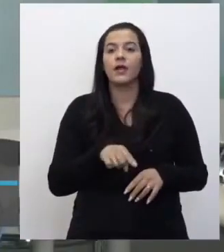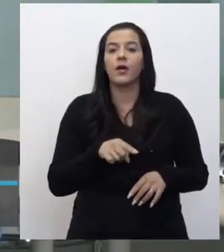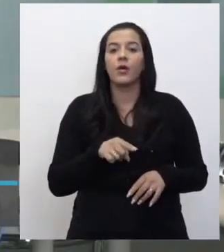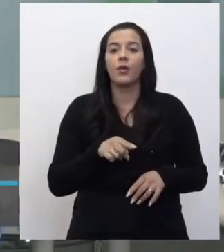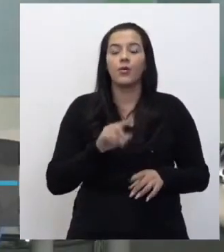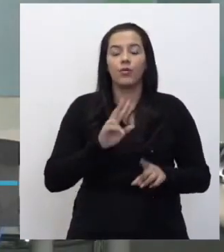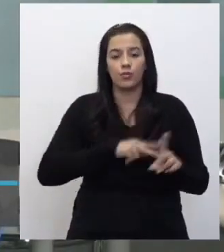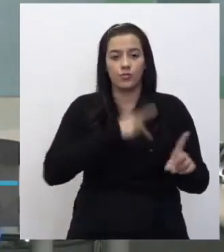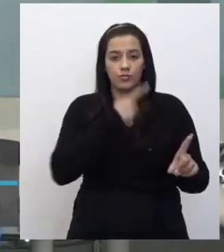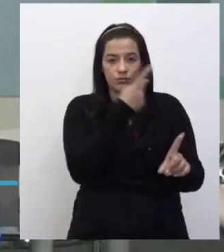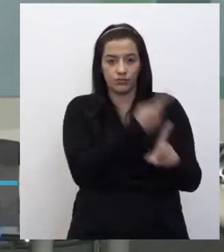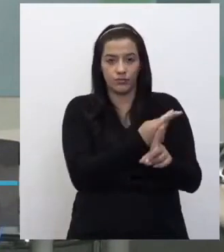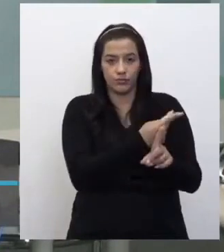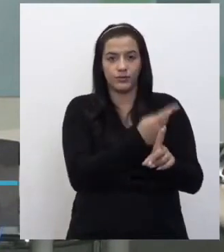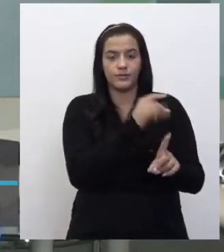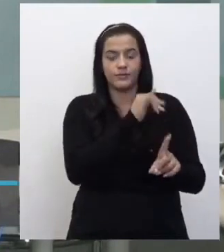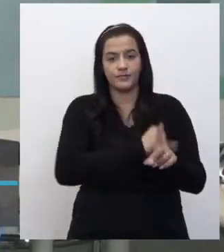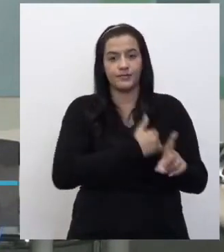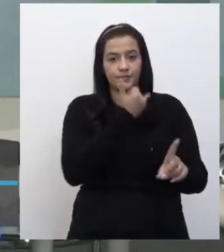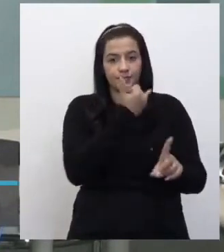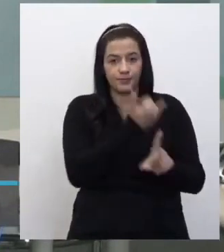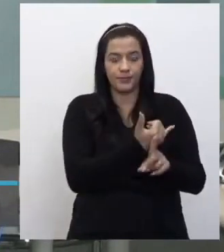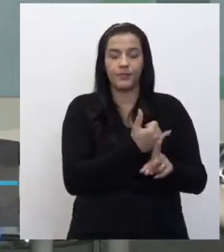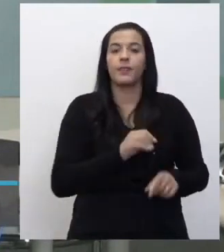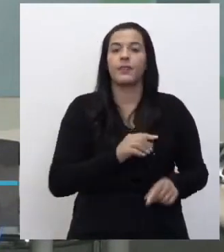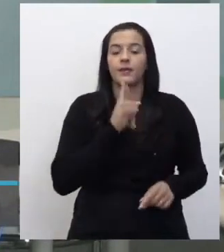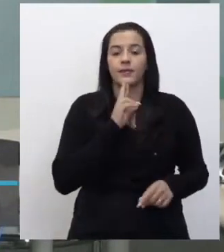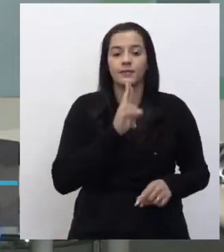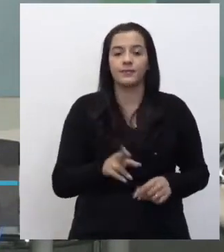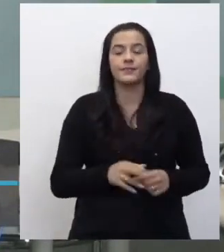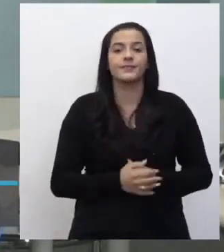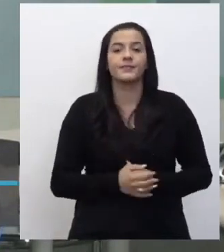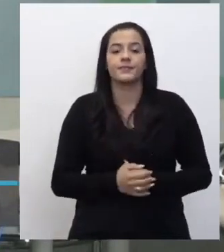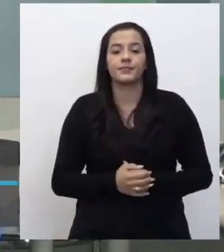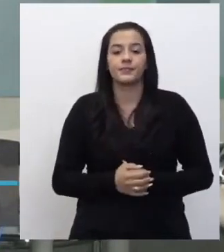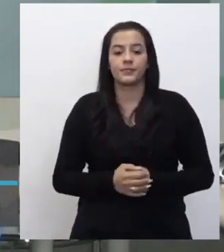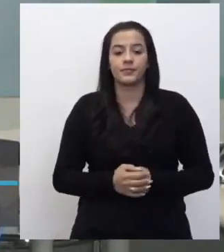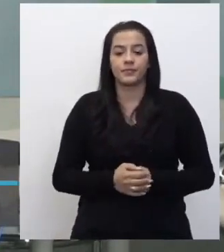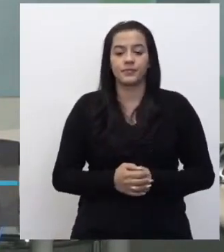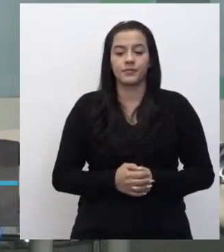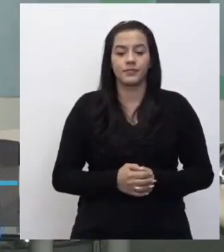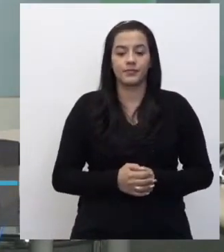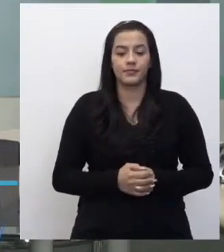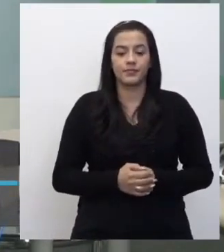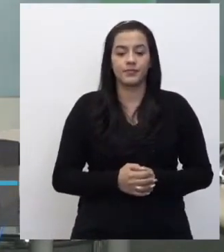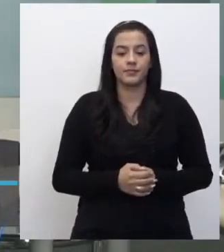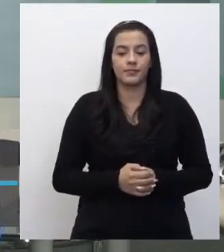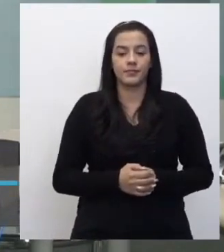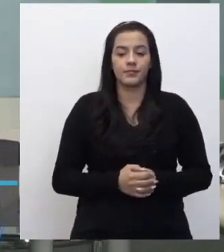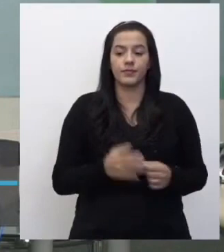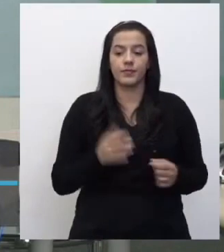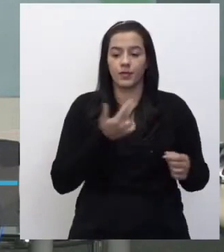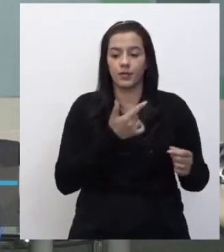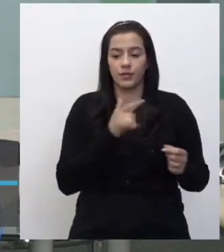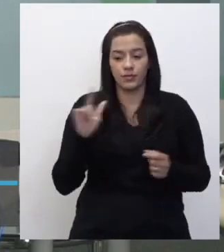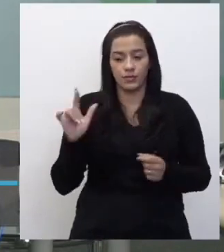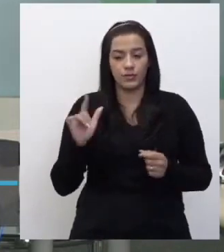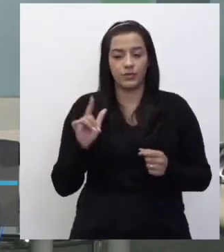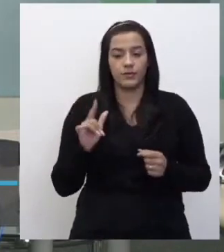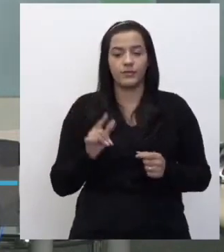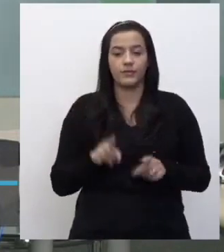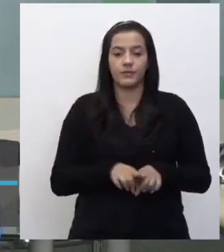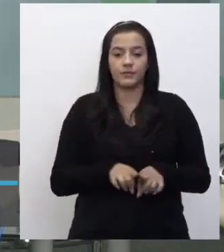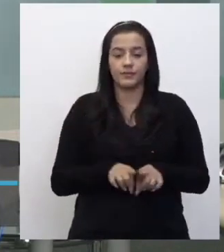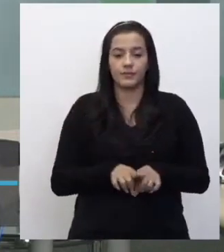a Júlia e a Maria responderam. The problem is that some people invade your privacy. Legal. Tem também lack